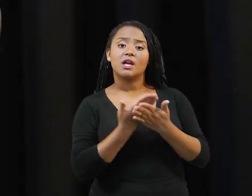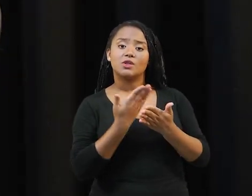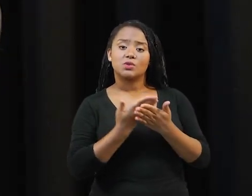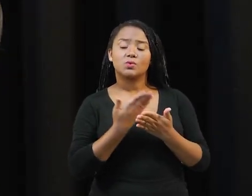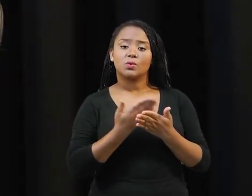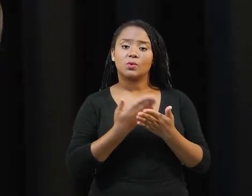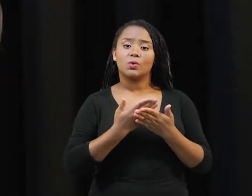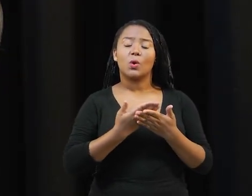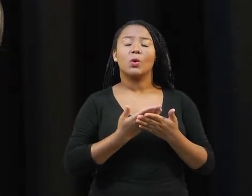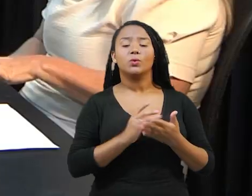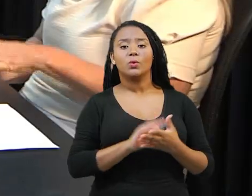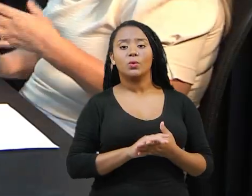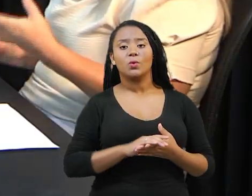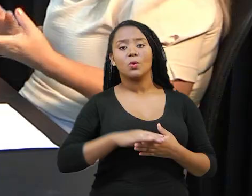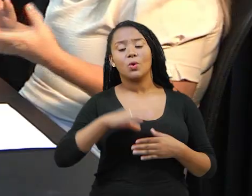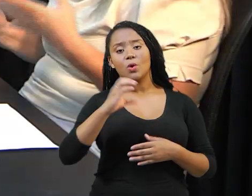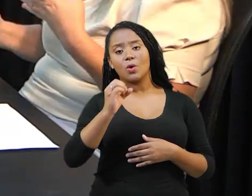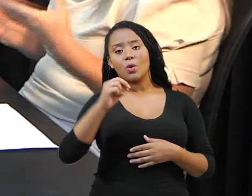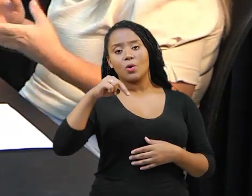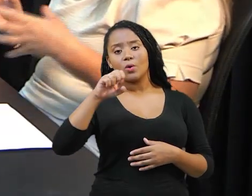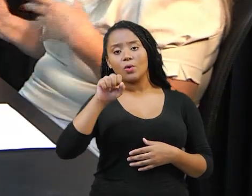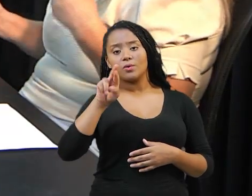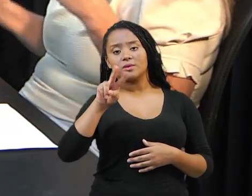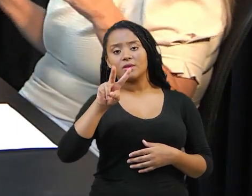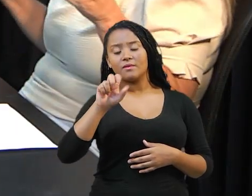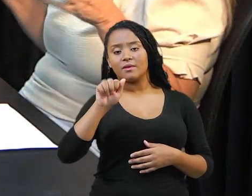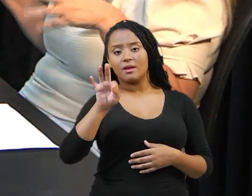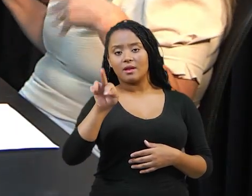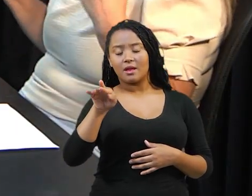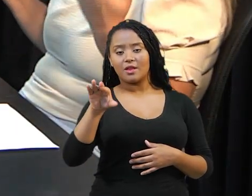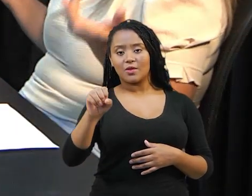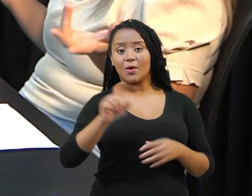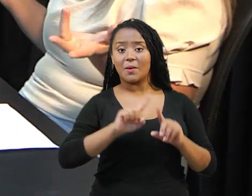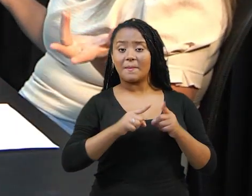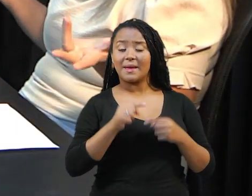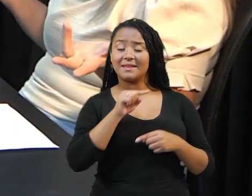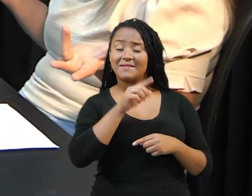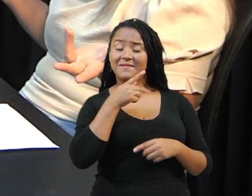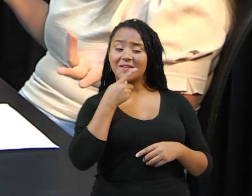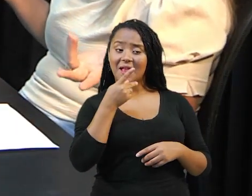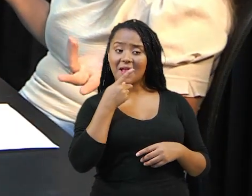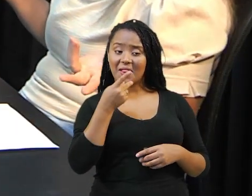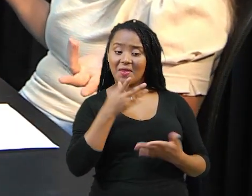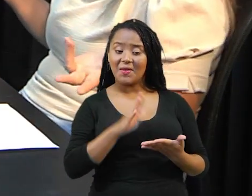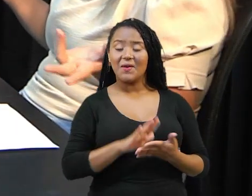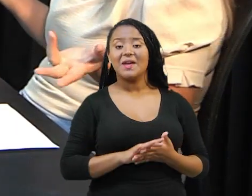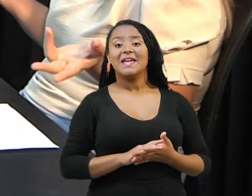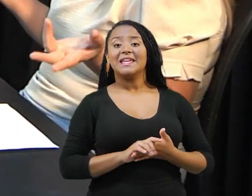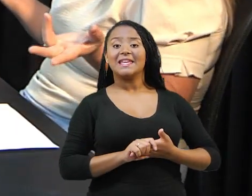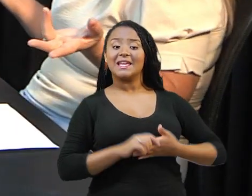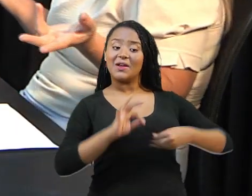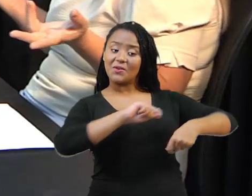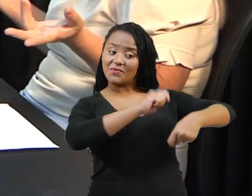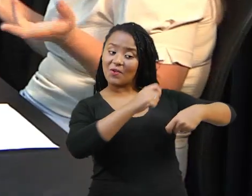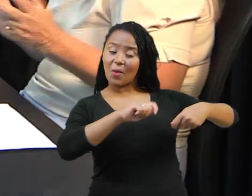trouxe inclusive o violino dele aqui, mas o violino, a desculpa dele é que ele está meio desafinado, sabe, gente?